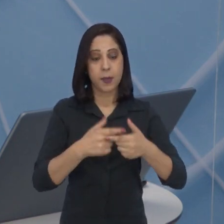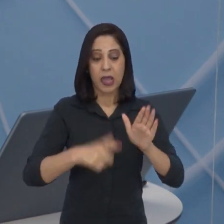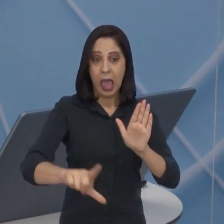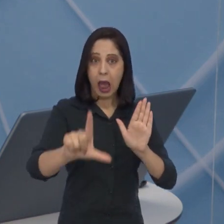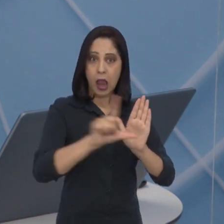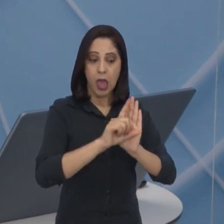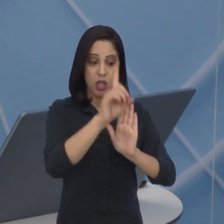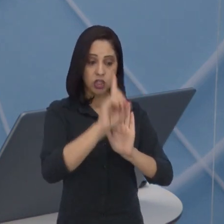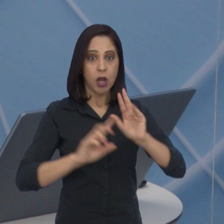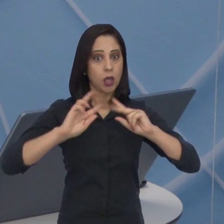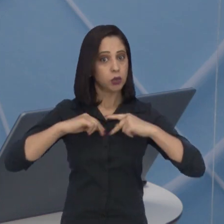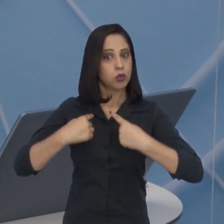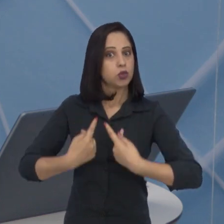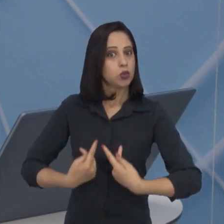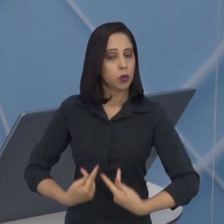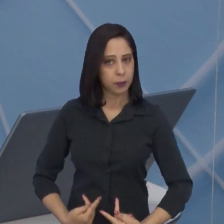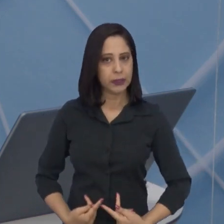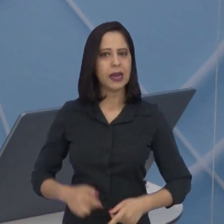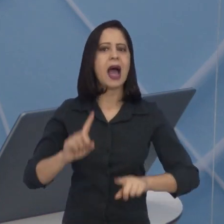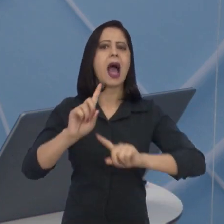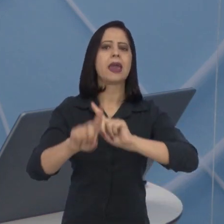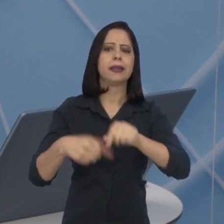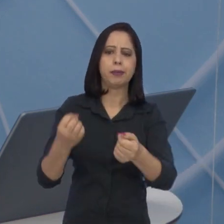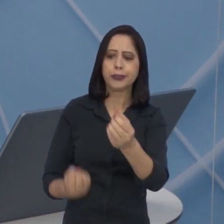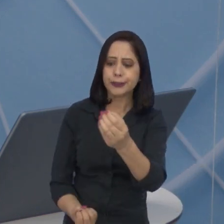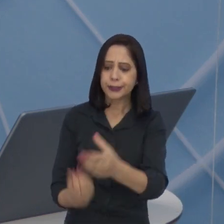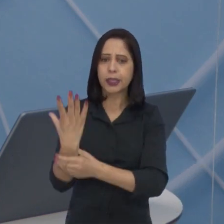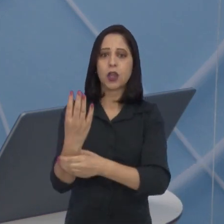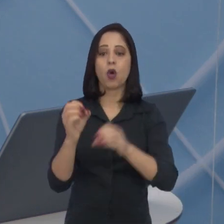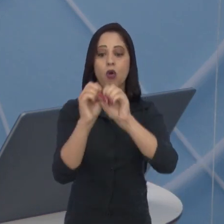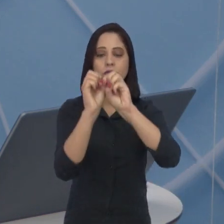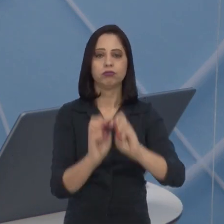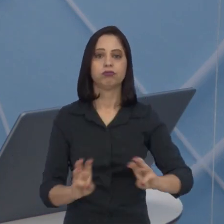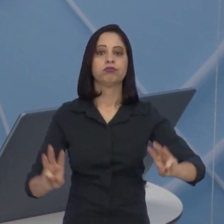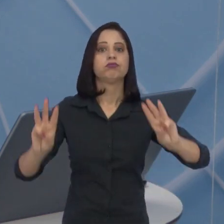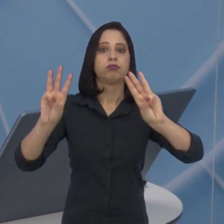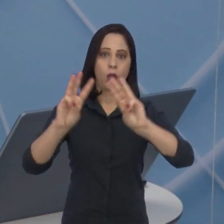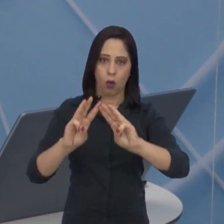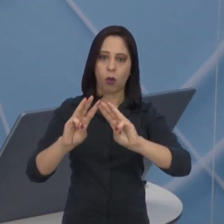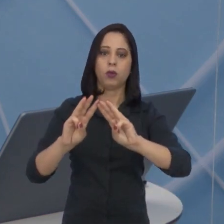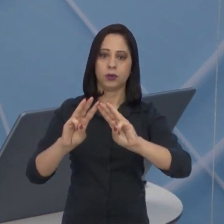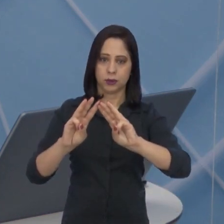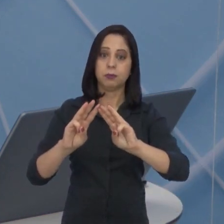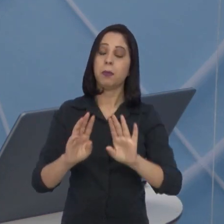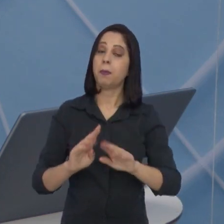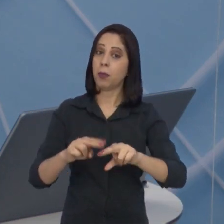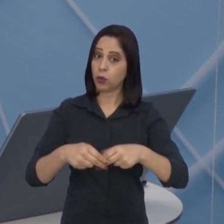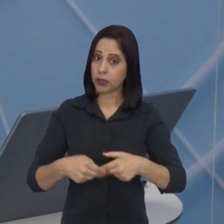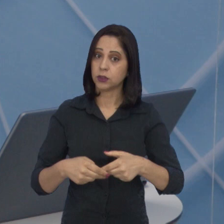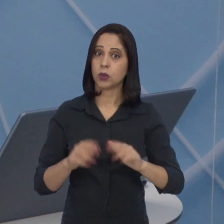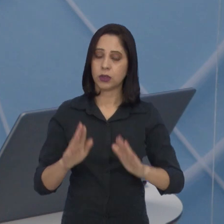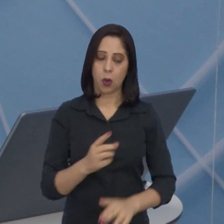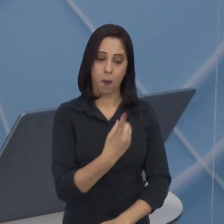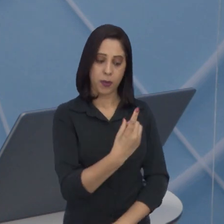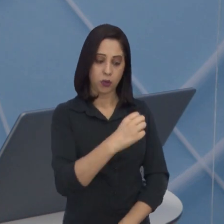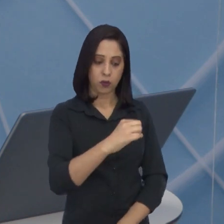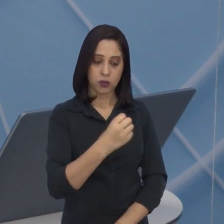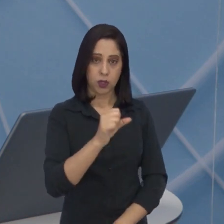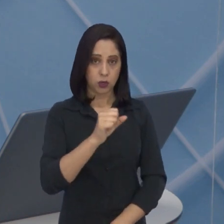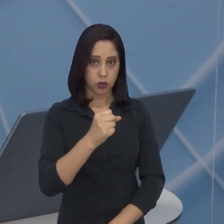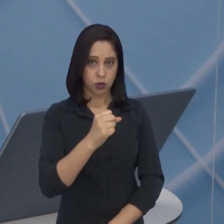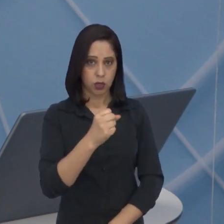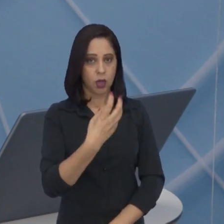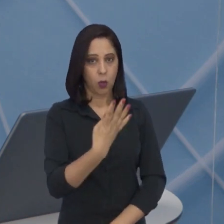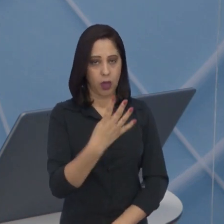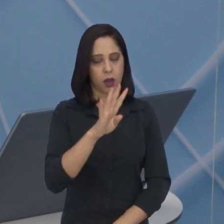Direitos Humanos, que deu o estopim para o começo da Organização das Nações Unidas. Portanto, desde essa época, o